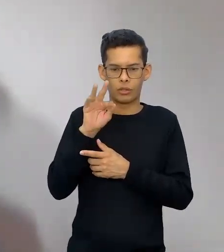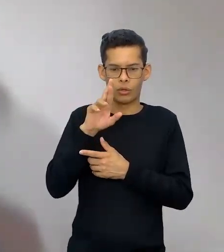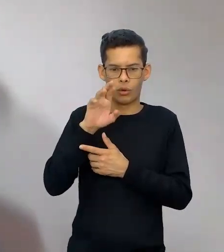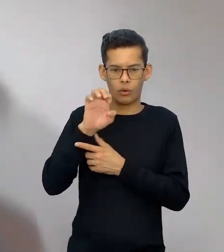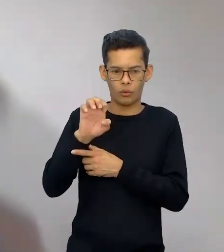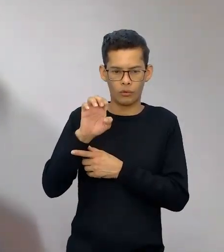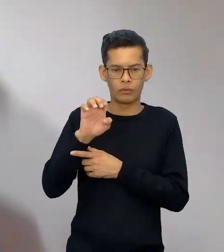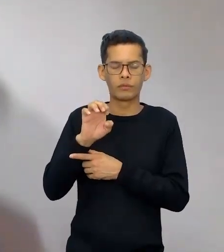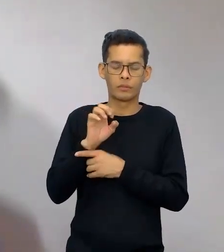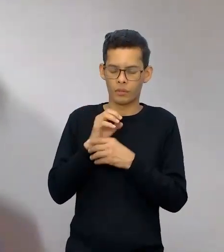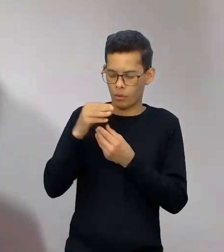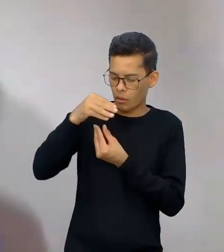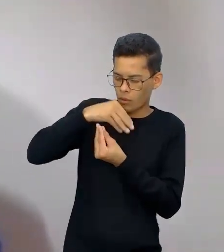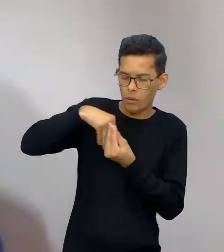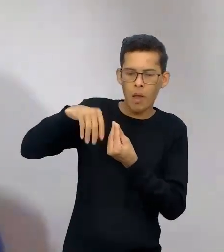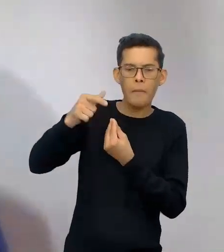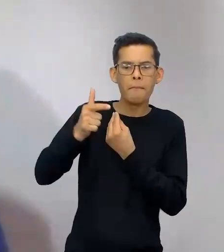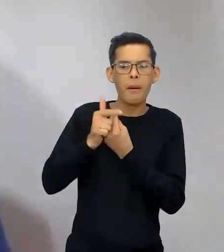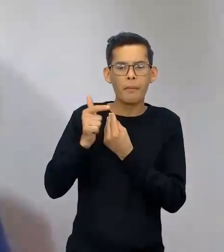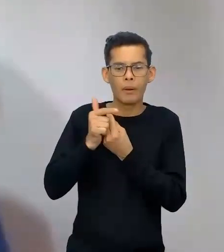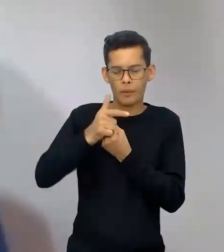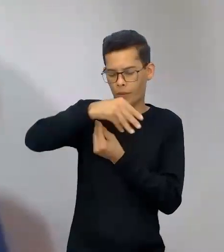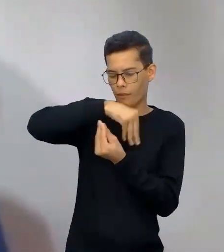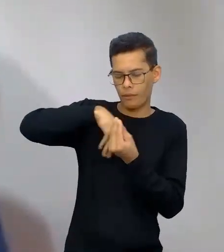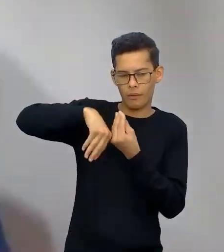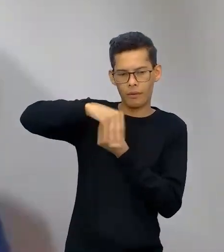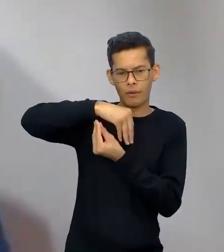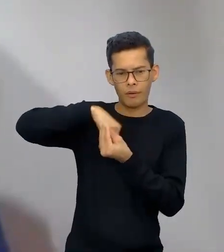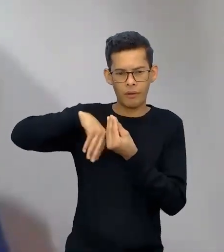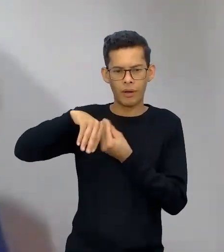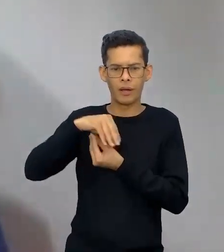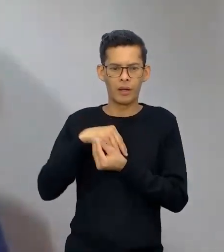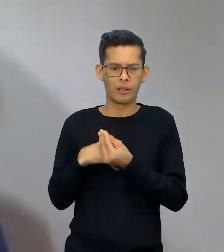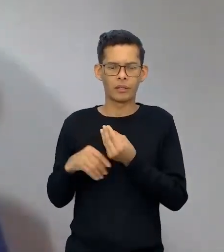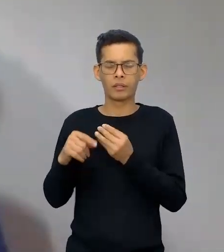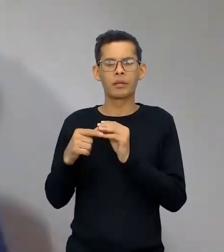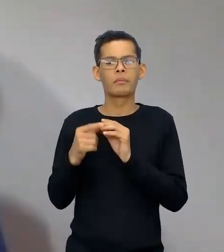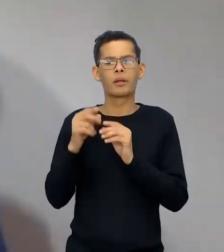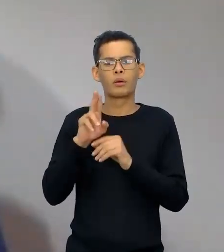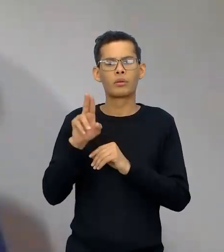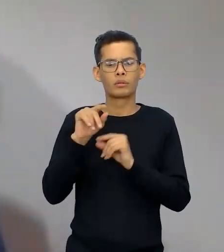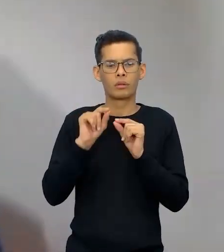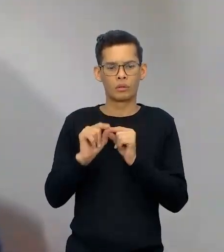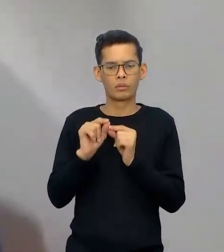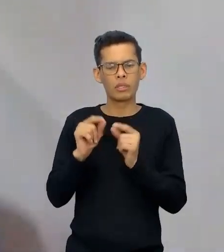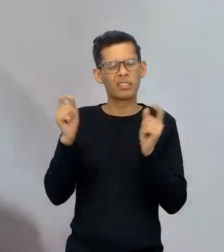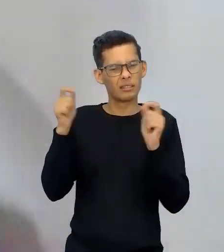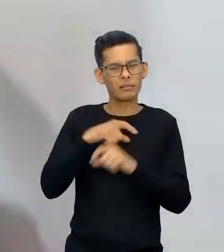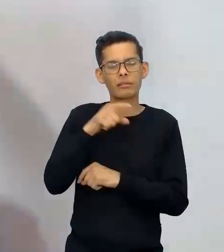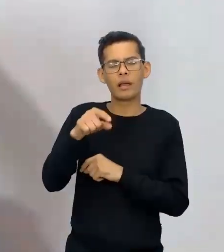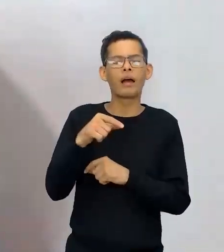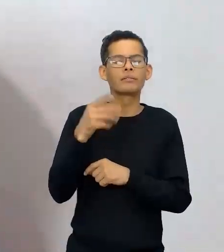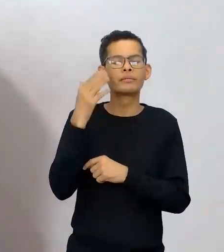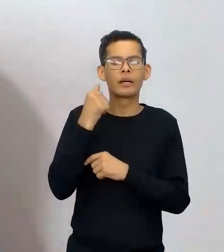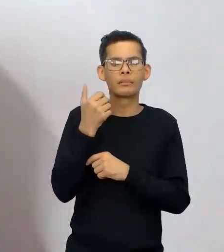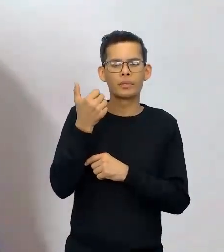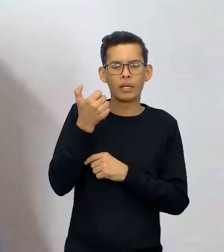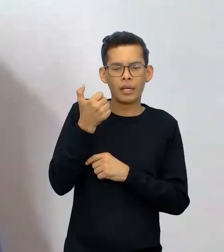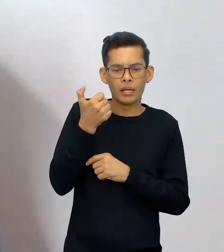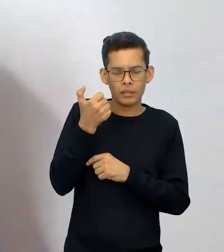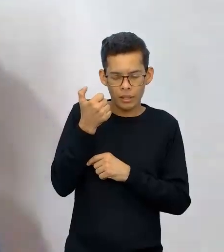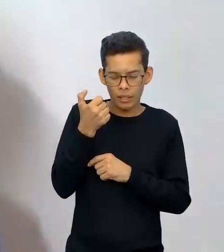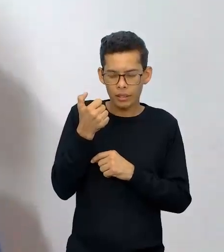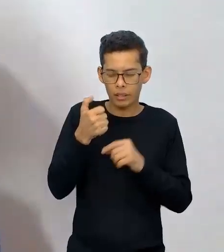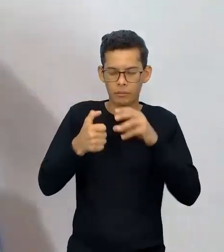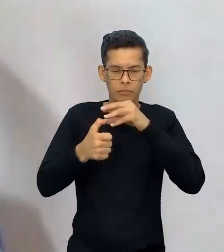papelzinho, tá? E fazer dessa forma enrolado. Dá para usar a tampa de uma caneta para você fazer dessa forma, correto?